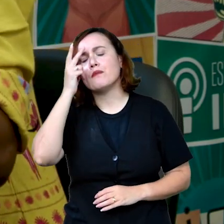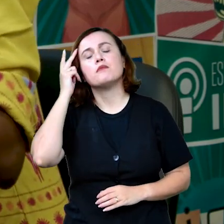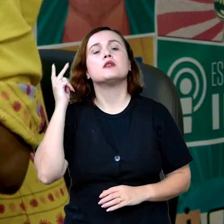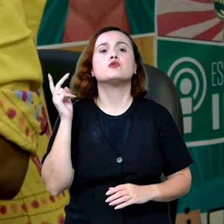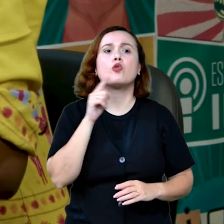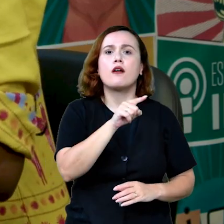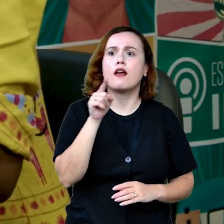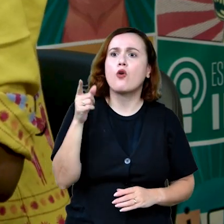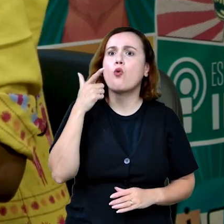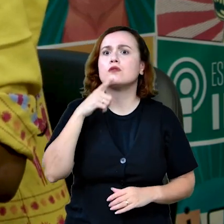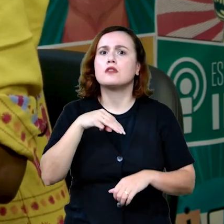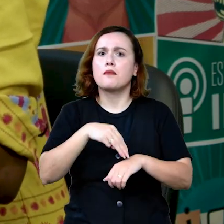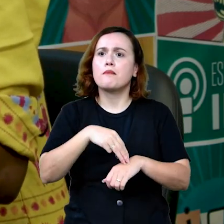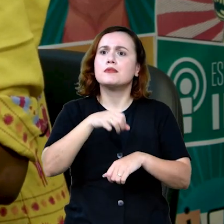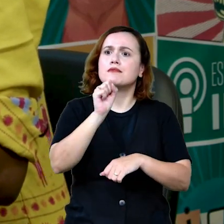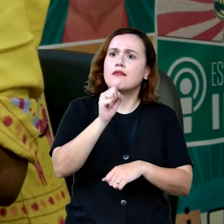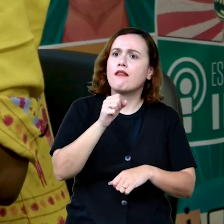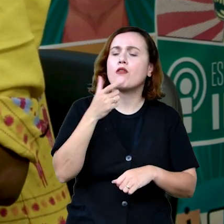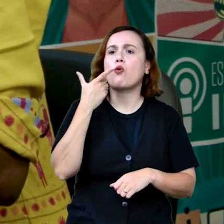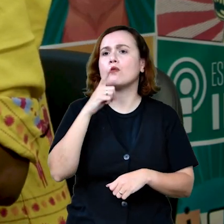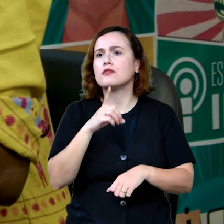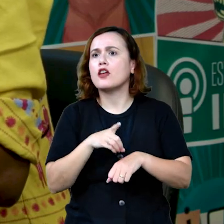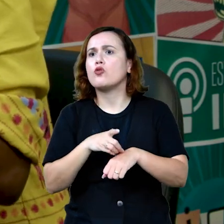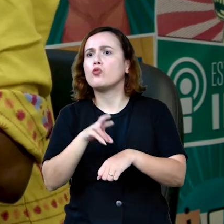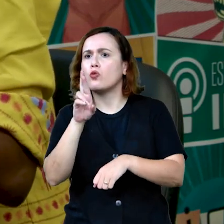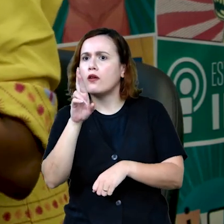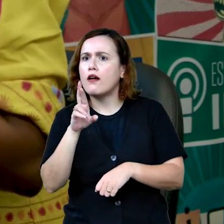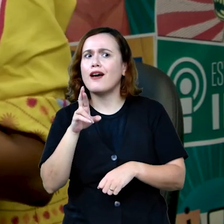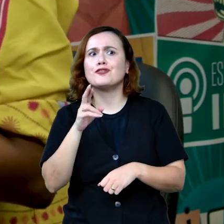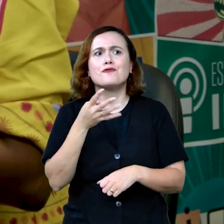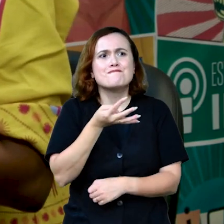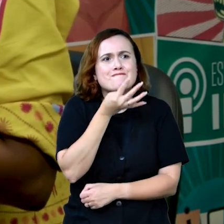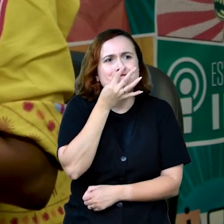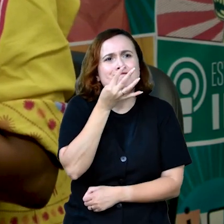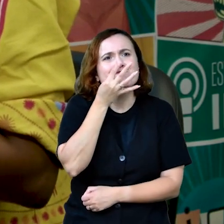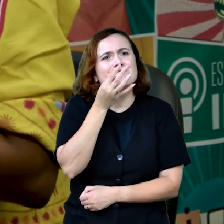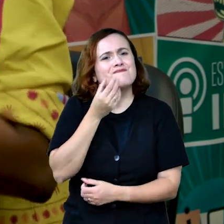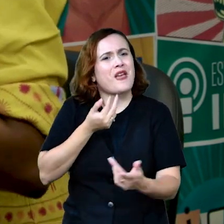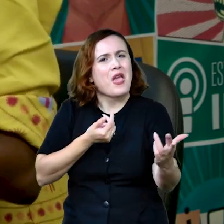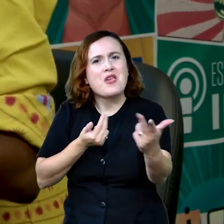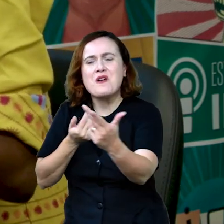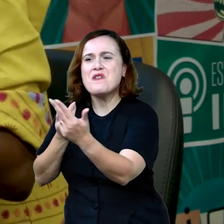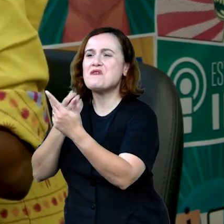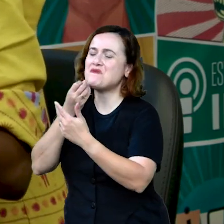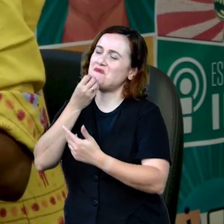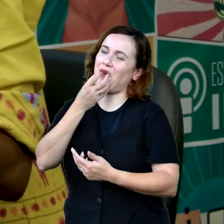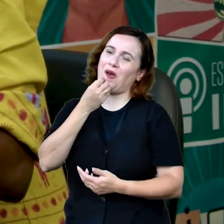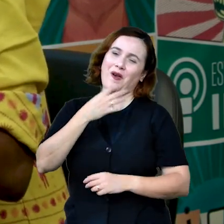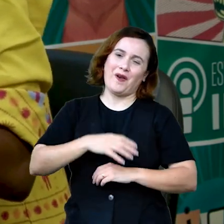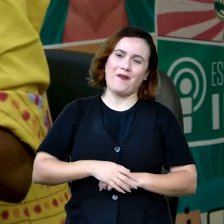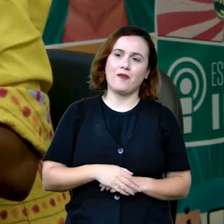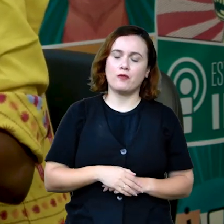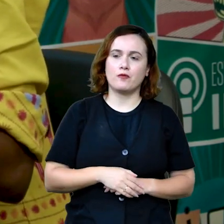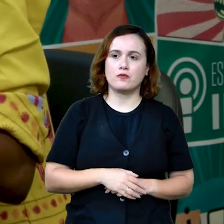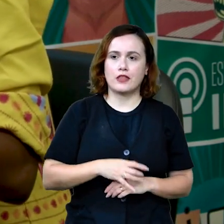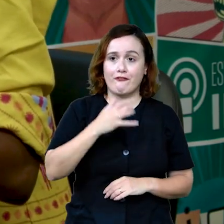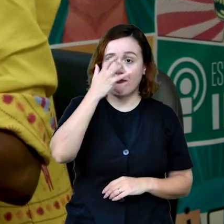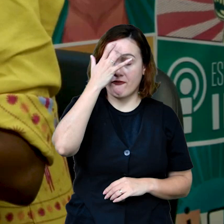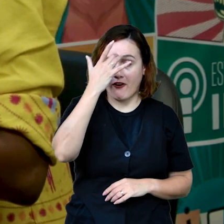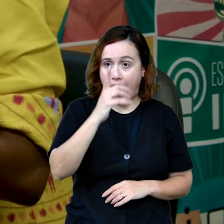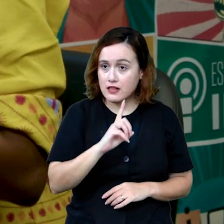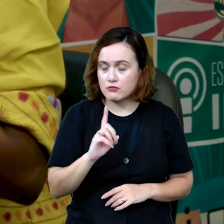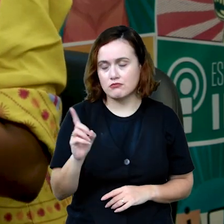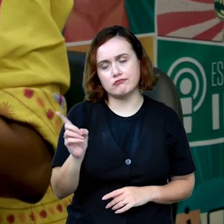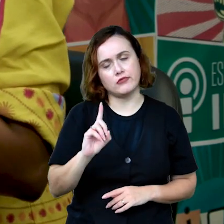cara e a estrutura da universidade. Isso é muito legal, isso é muito maneiro. Então, assim, óbvio que não é fácil, mas não é impossível. A gente tem que colocar isso em